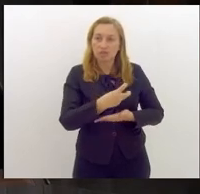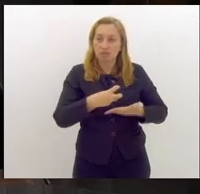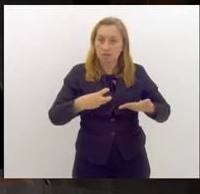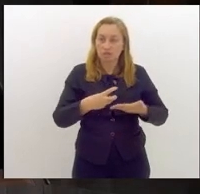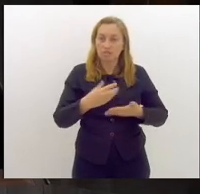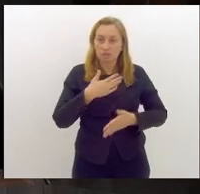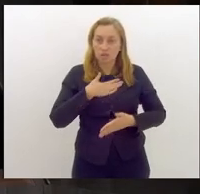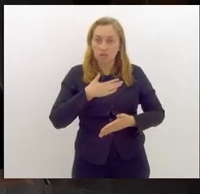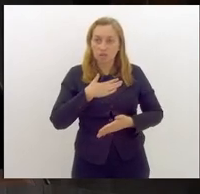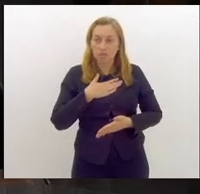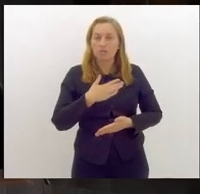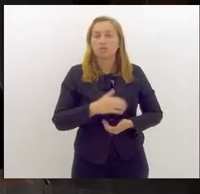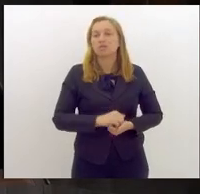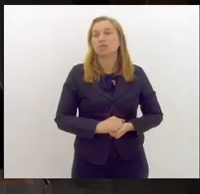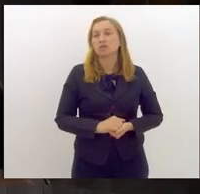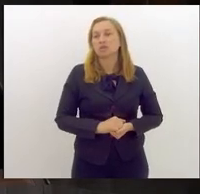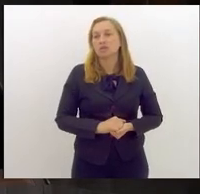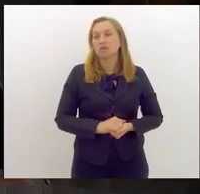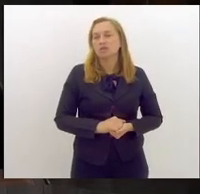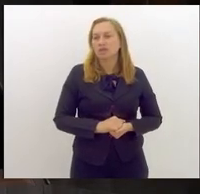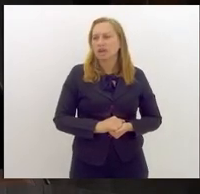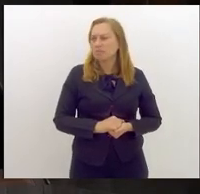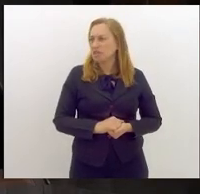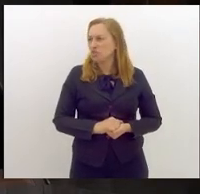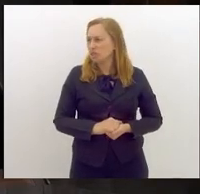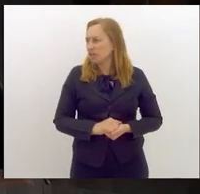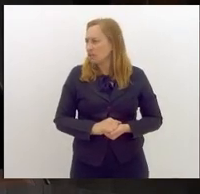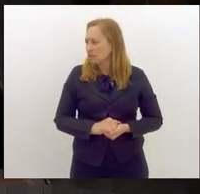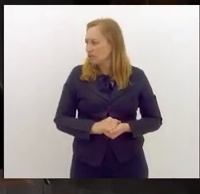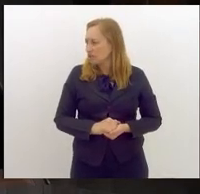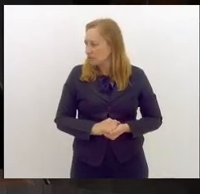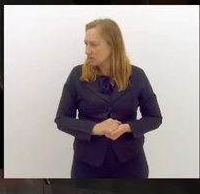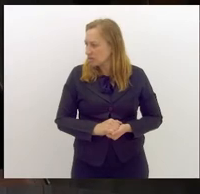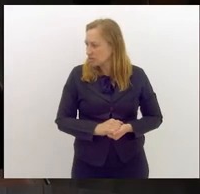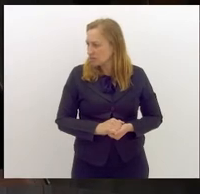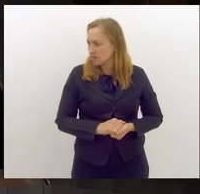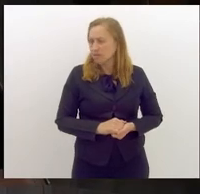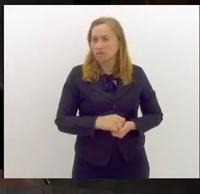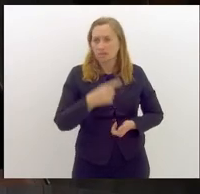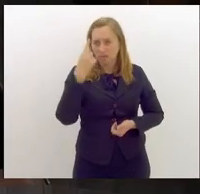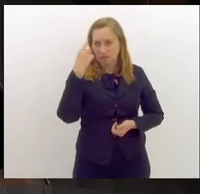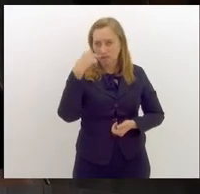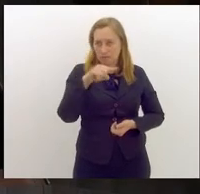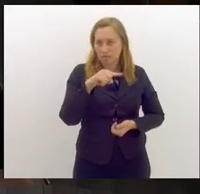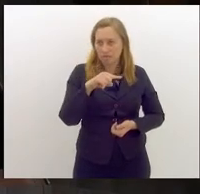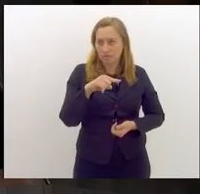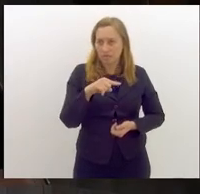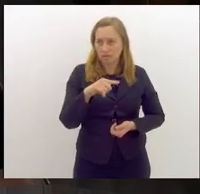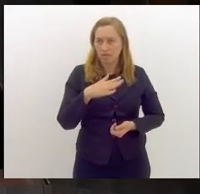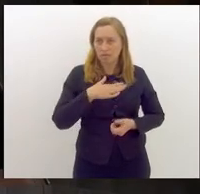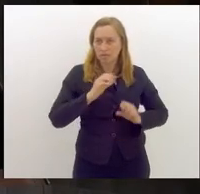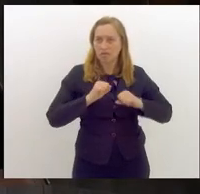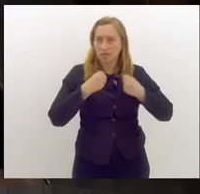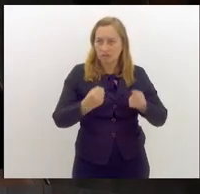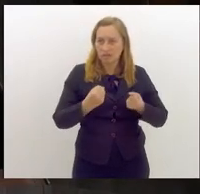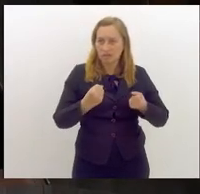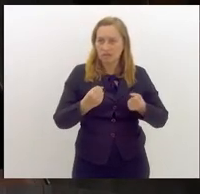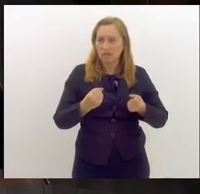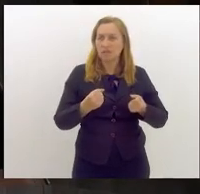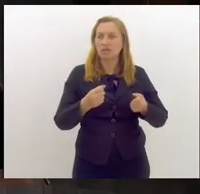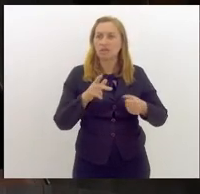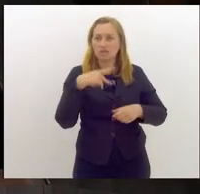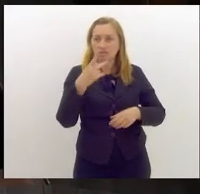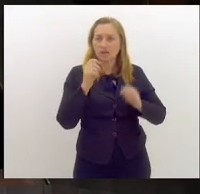cassação exoneração ela manda a minha defesa e a defesa da